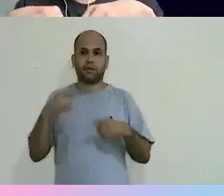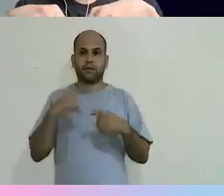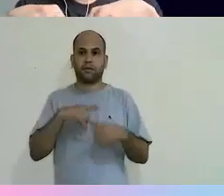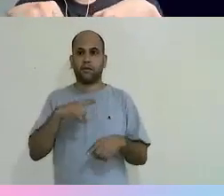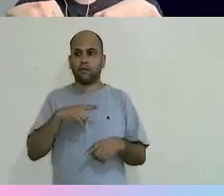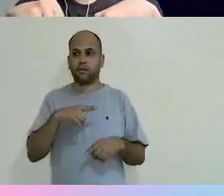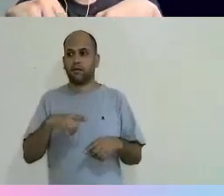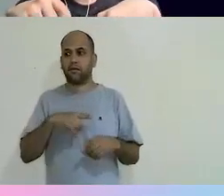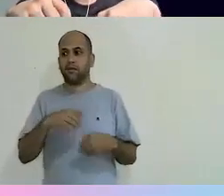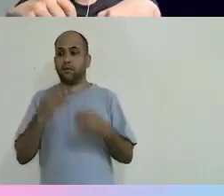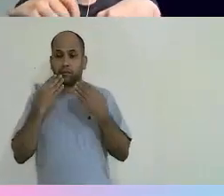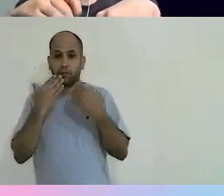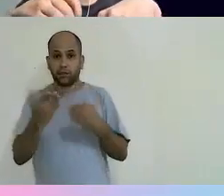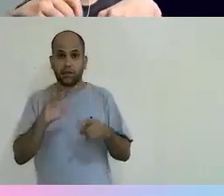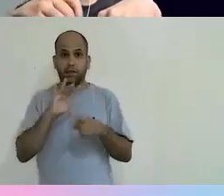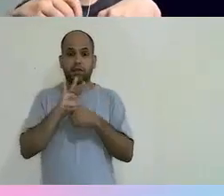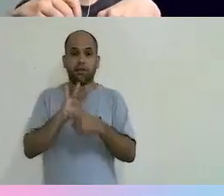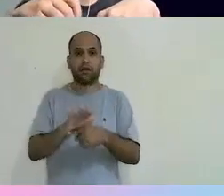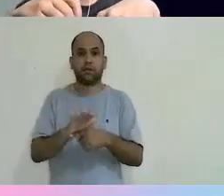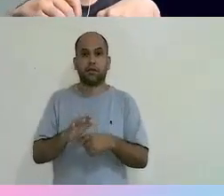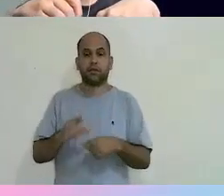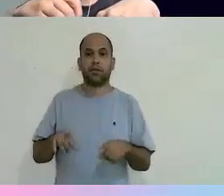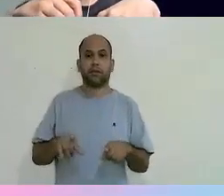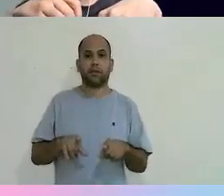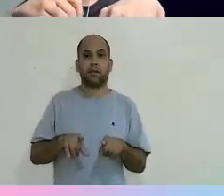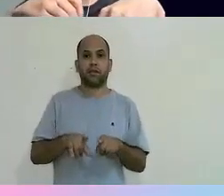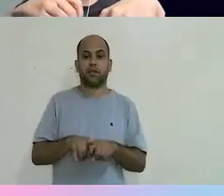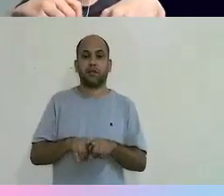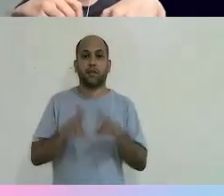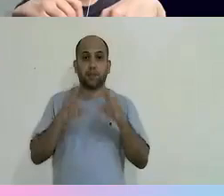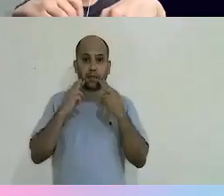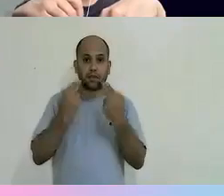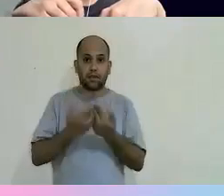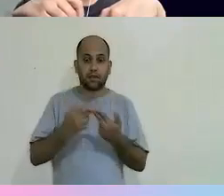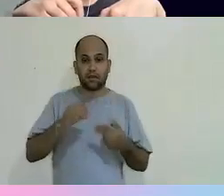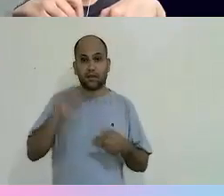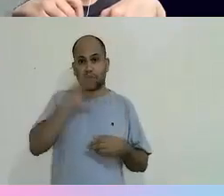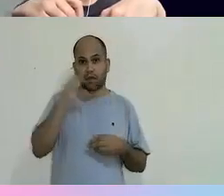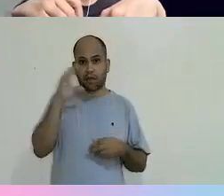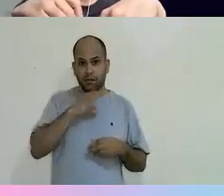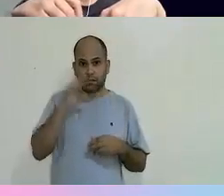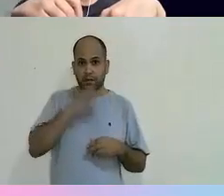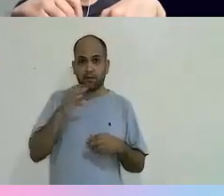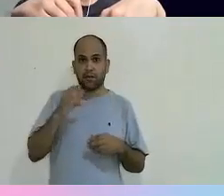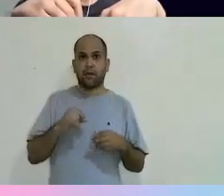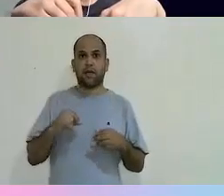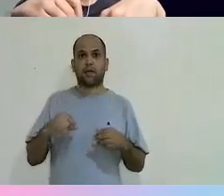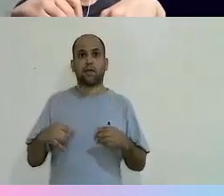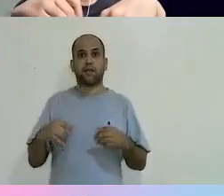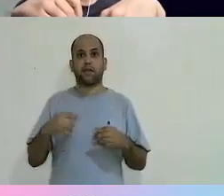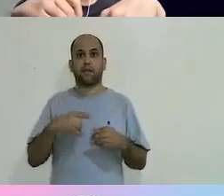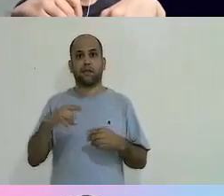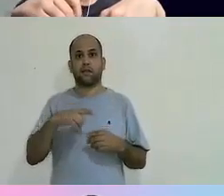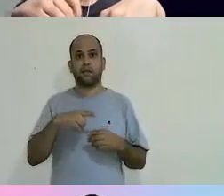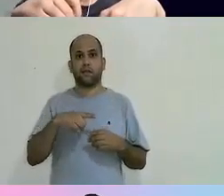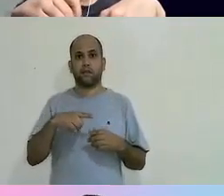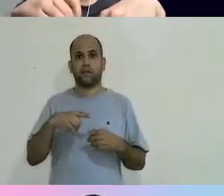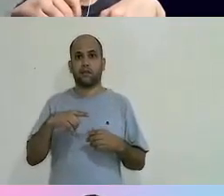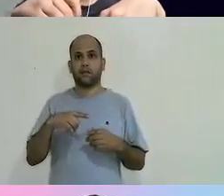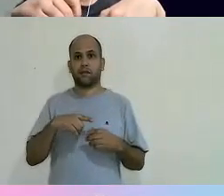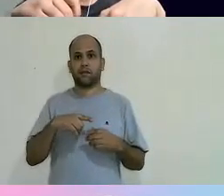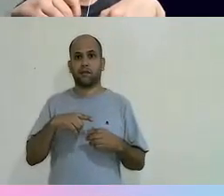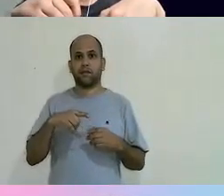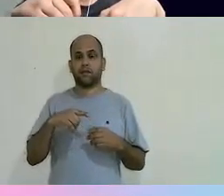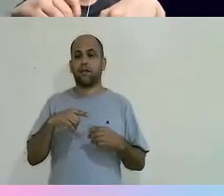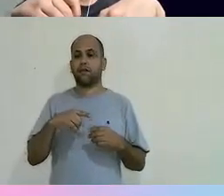pedir ajuda, de fazer reuniões mais ágeis, de ter mais tempo para estudar alguma coisa diferente, de ter